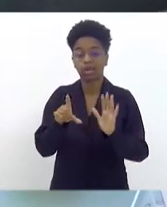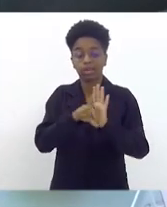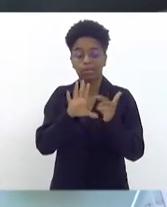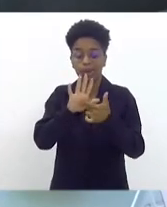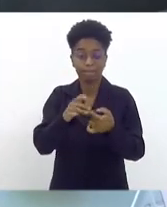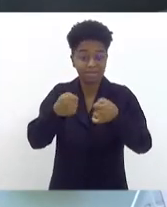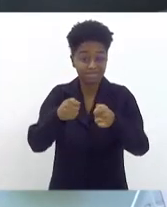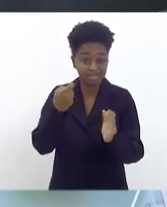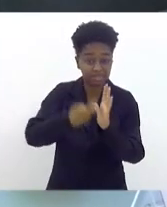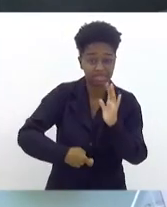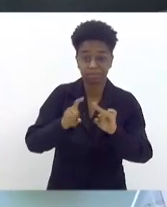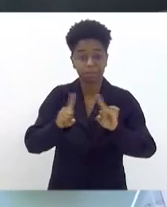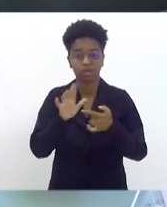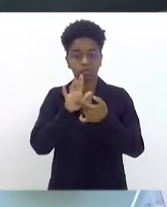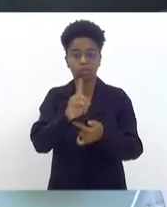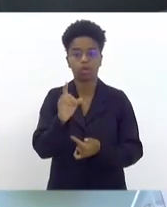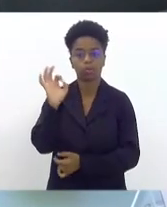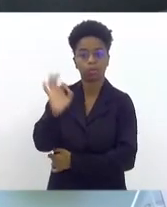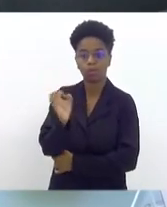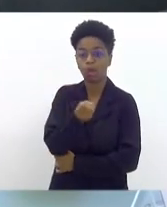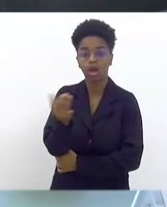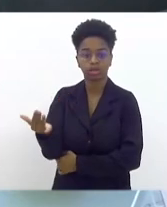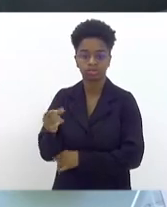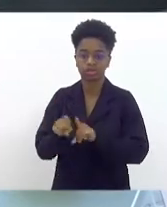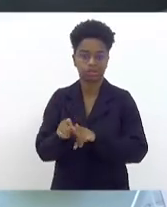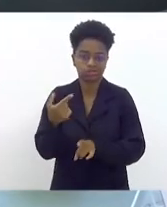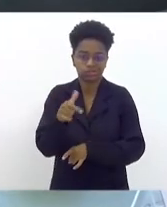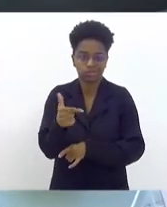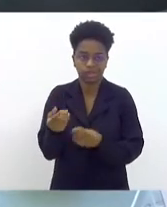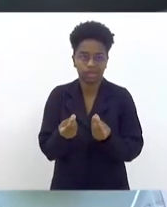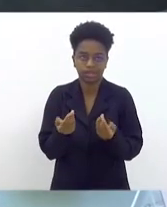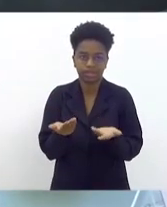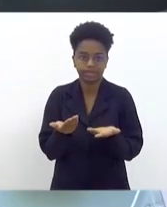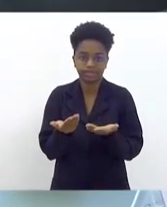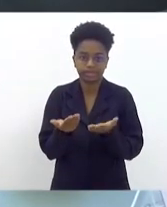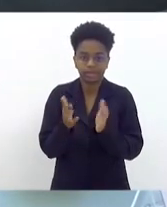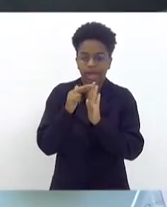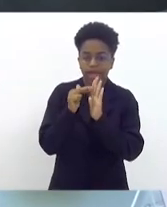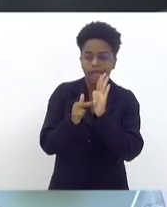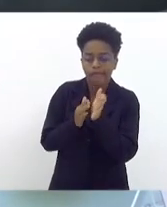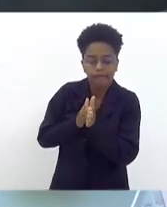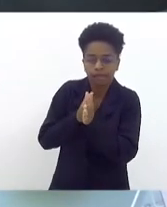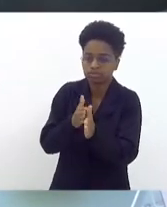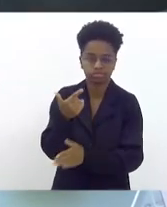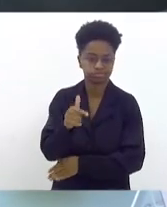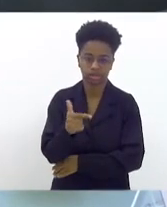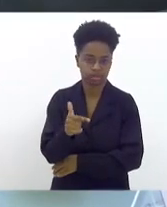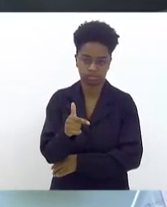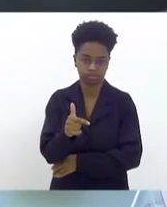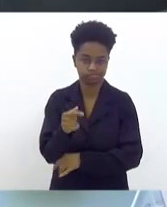existe, mas ela não estipula um percentual, não estipula exatamente um delineador, uma parametricidade